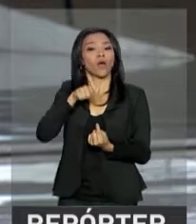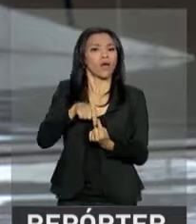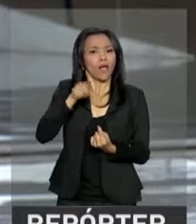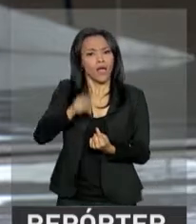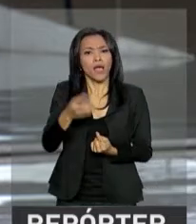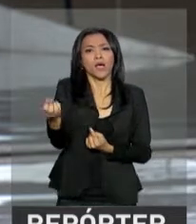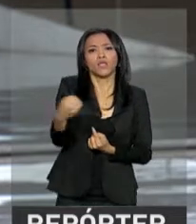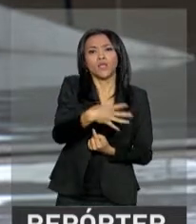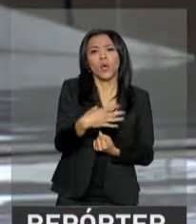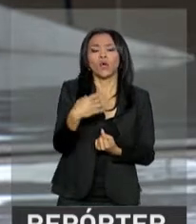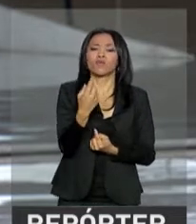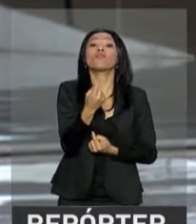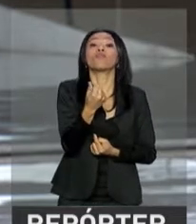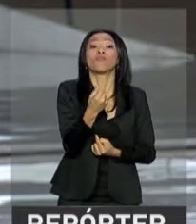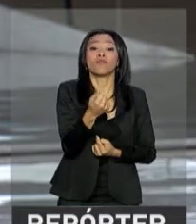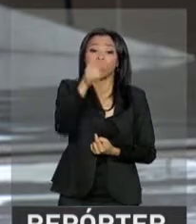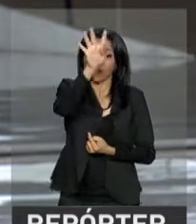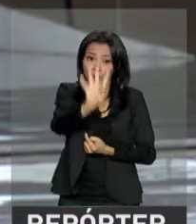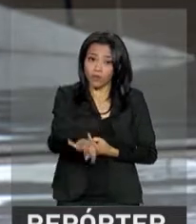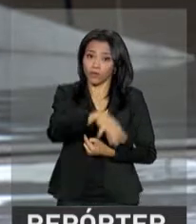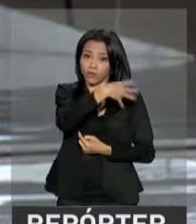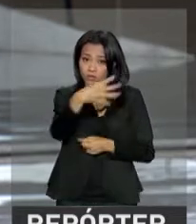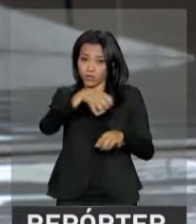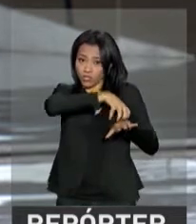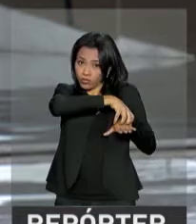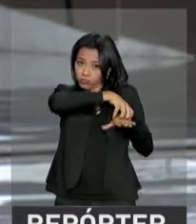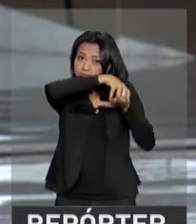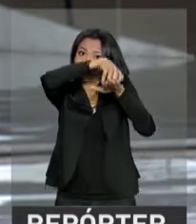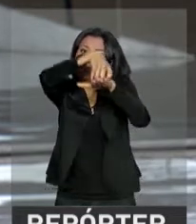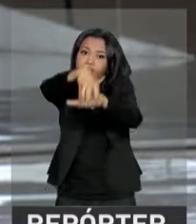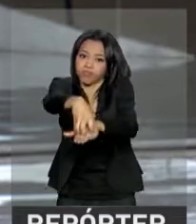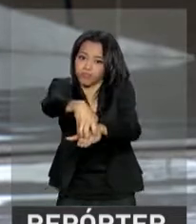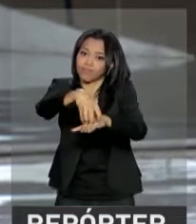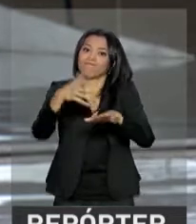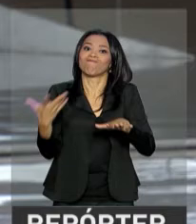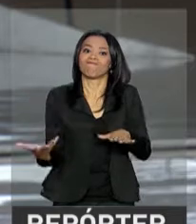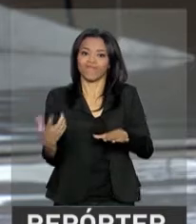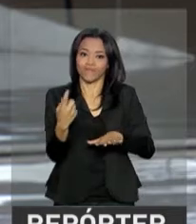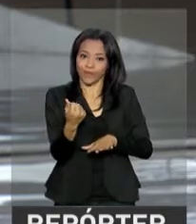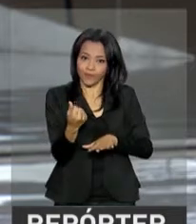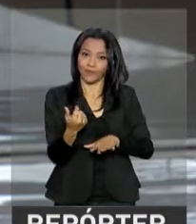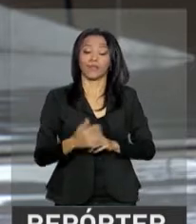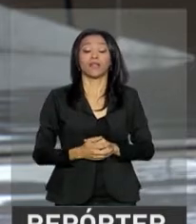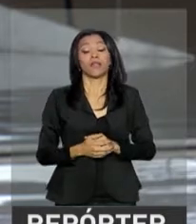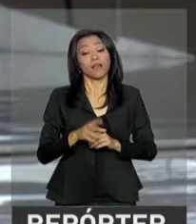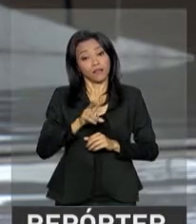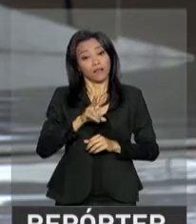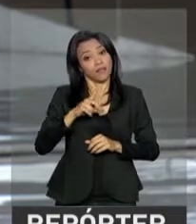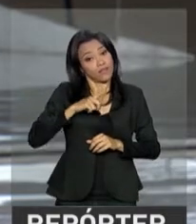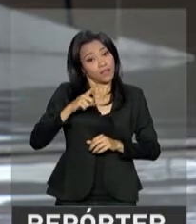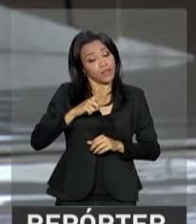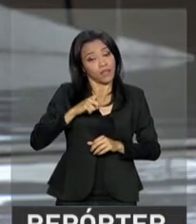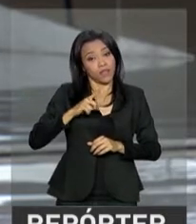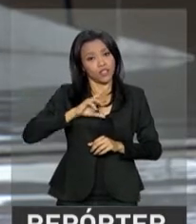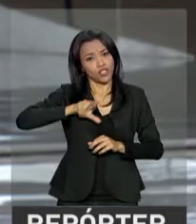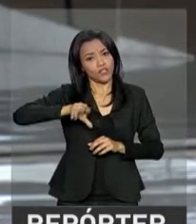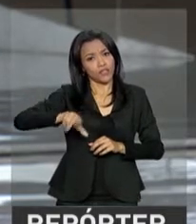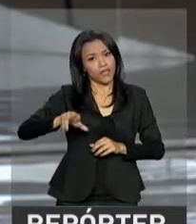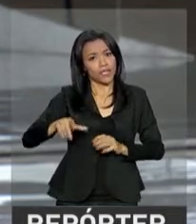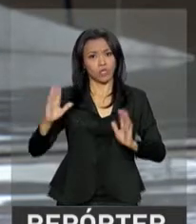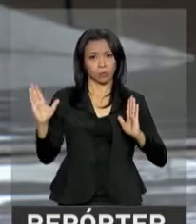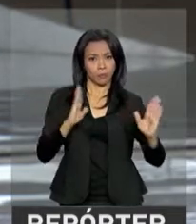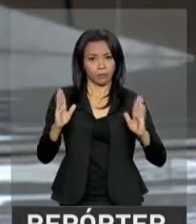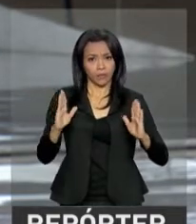nova tabela de fretes a a oa com esse documento deve incluir agora valores diferentes para os períodos